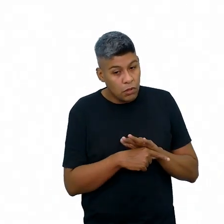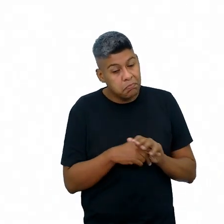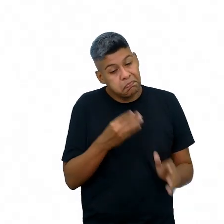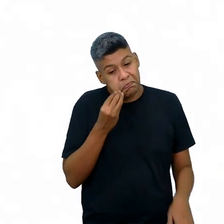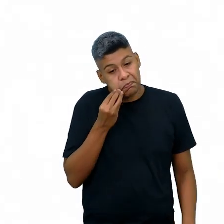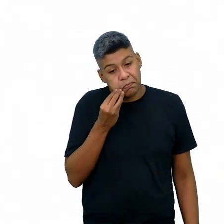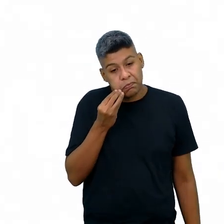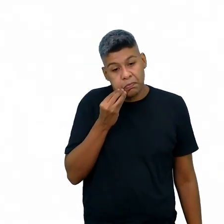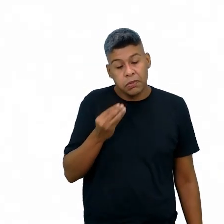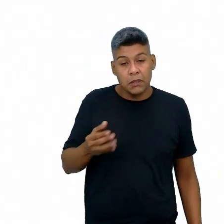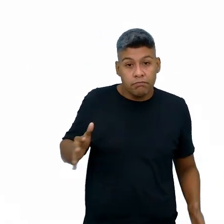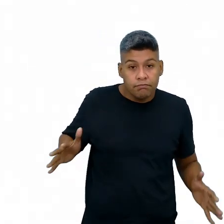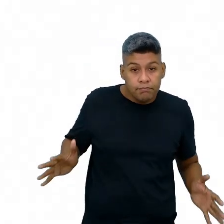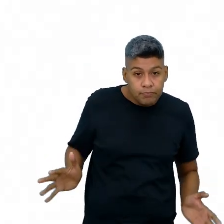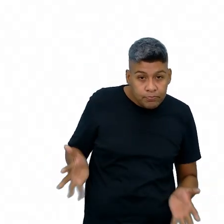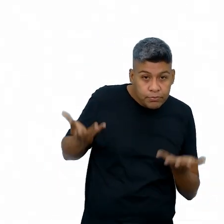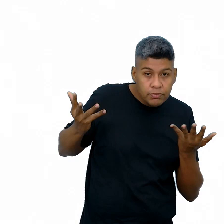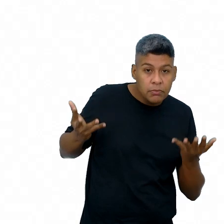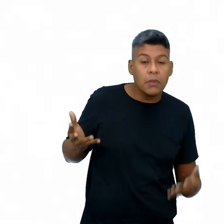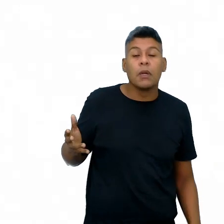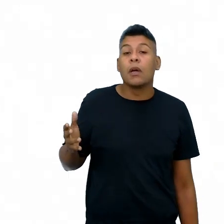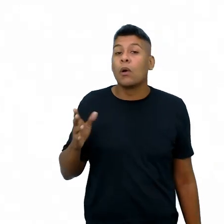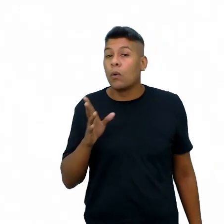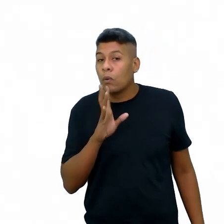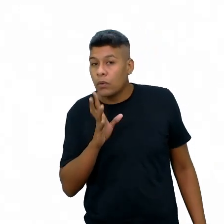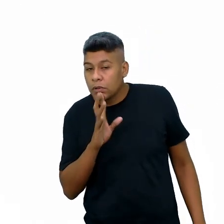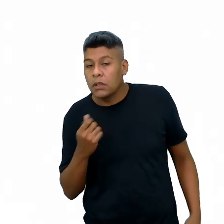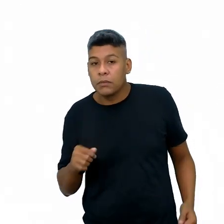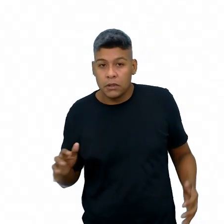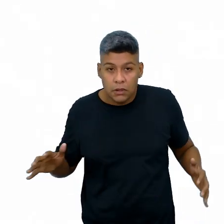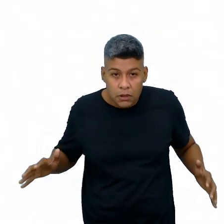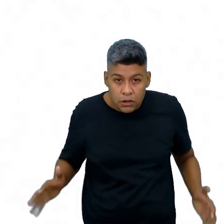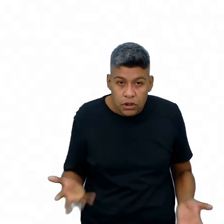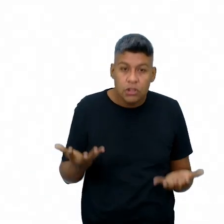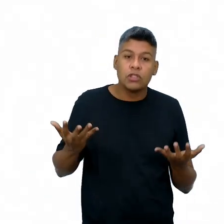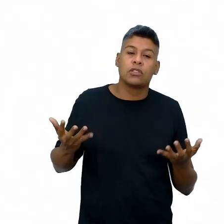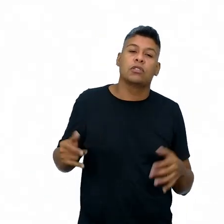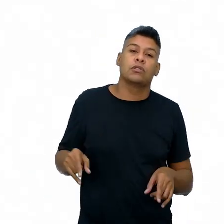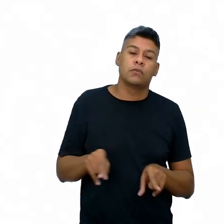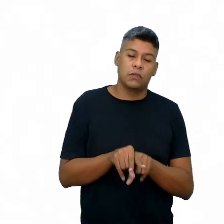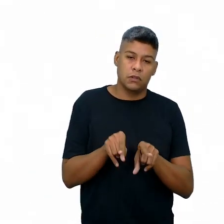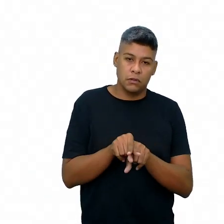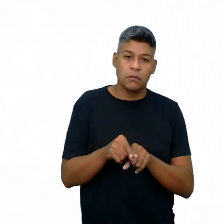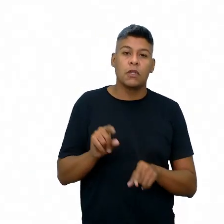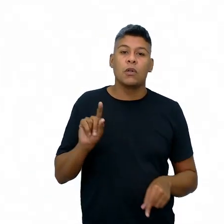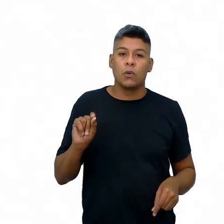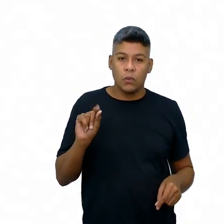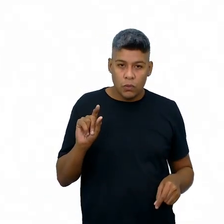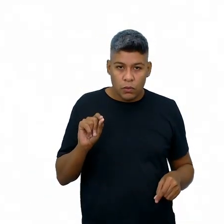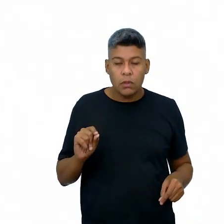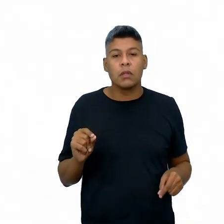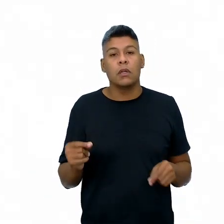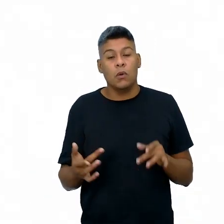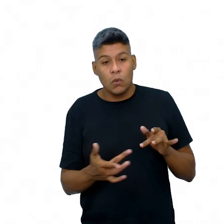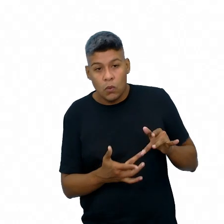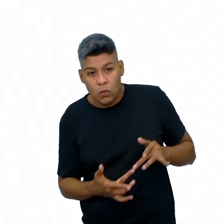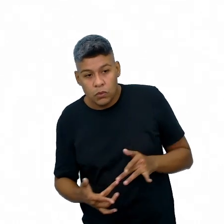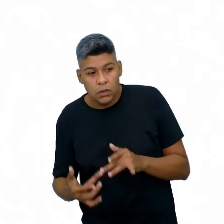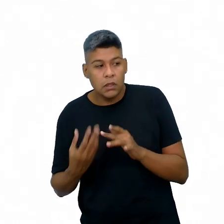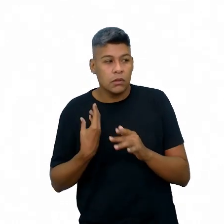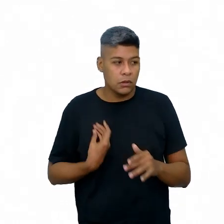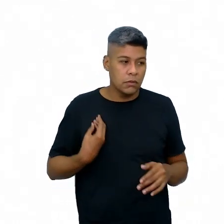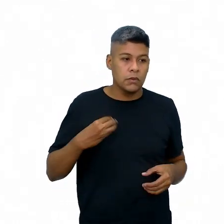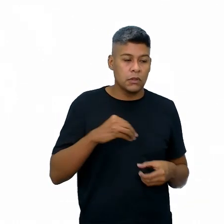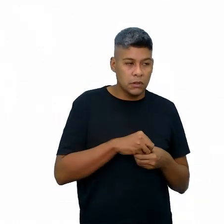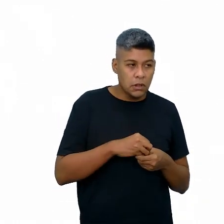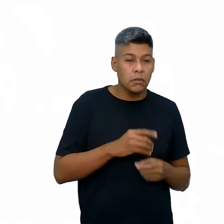estimação, né? Então, além de reconhecer, nós precisamos estimar, né, essas aproximações que existem dentro